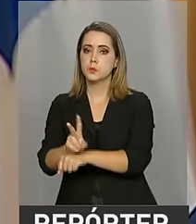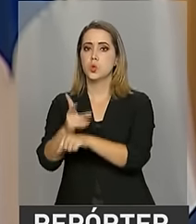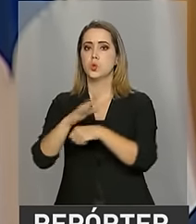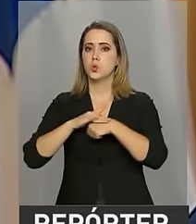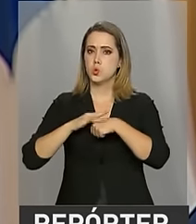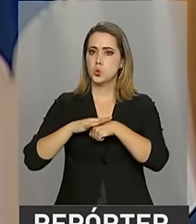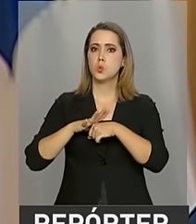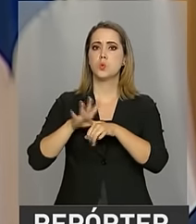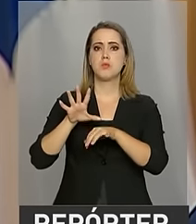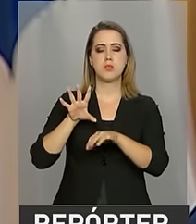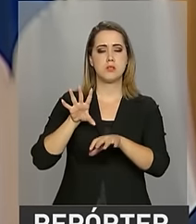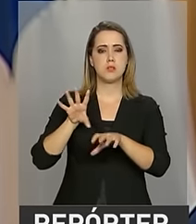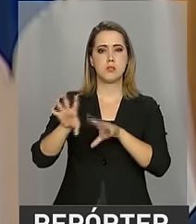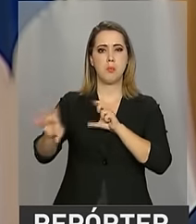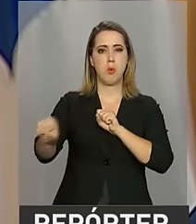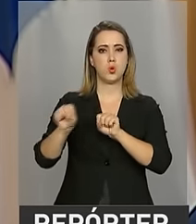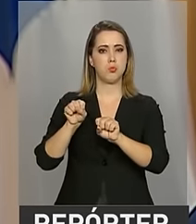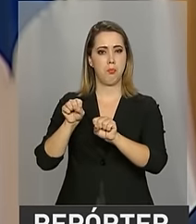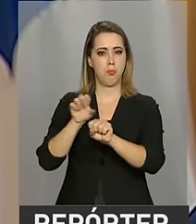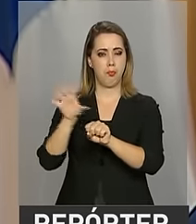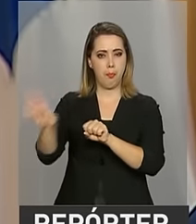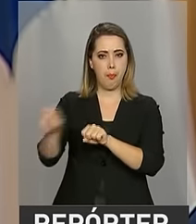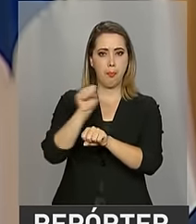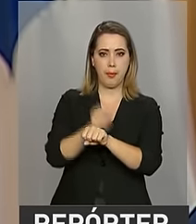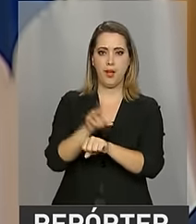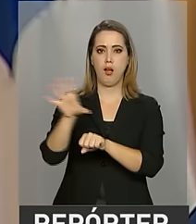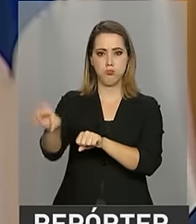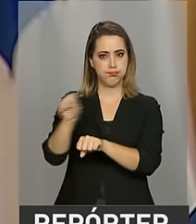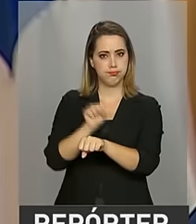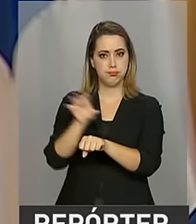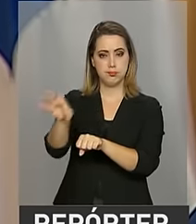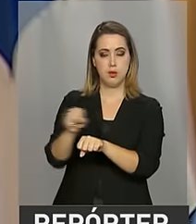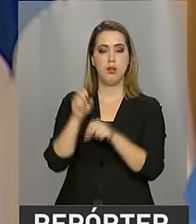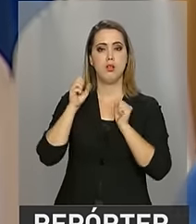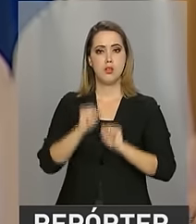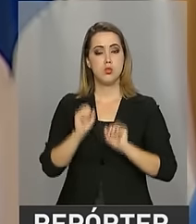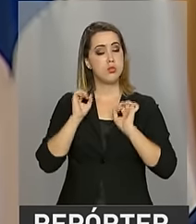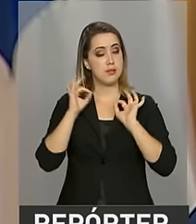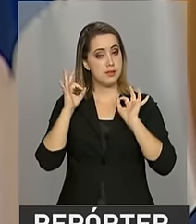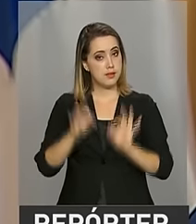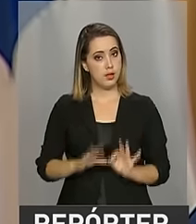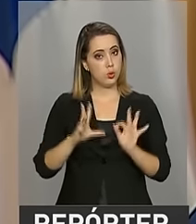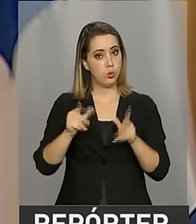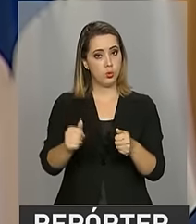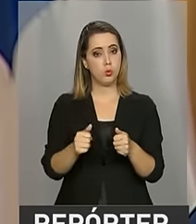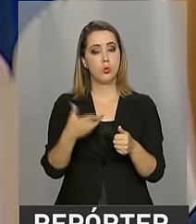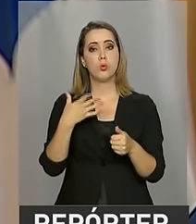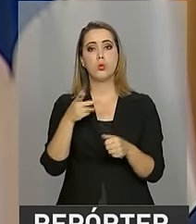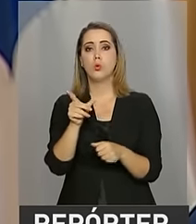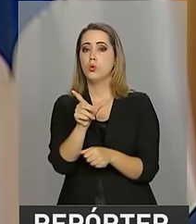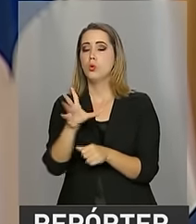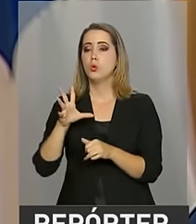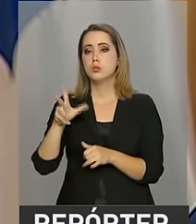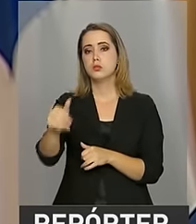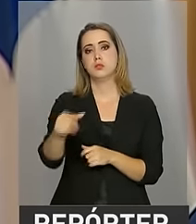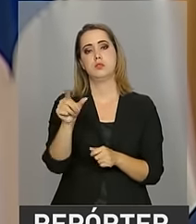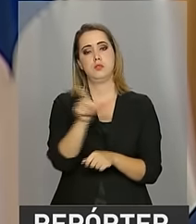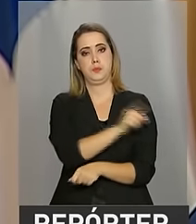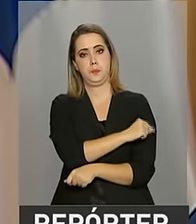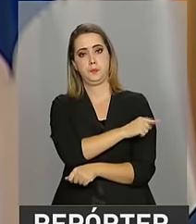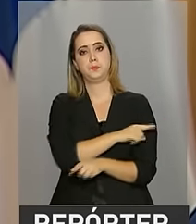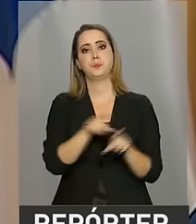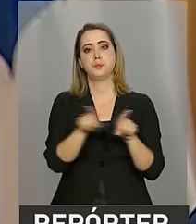doenças transmissíveis do Ministério da Saúde Eduardo Raj disse que estão garantidos os estoques de vacinas e sua